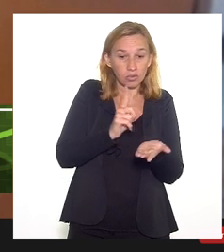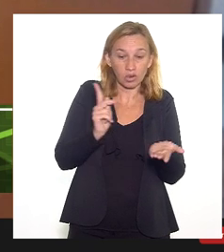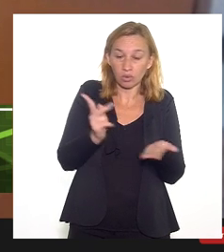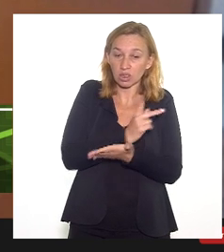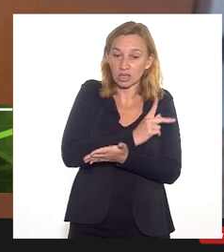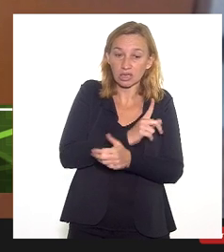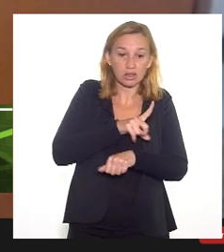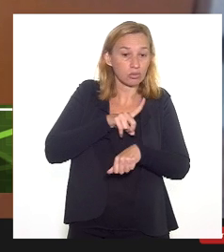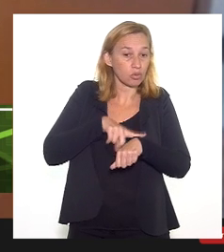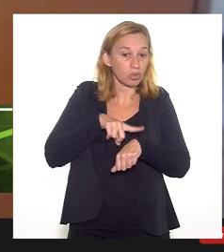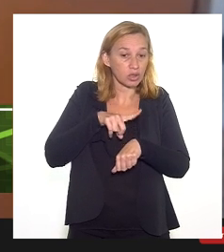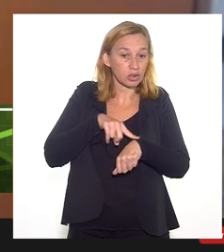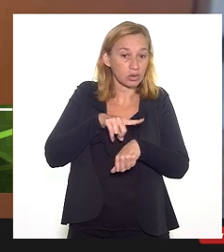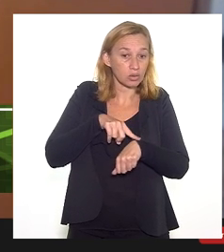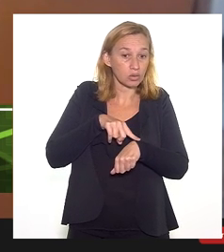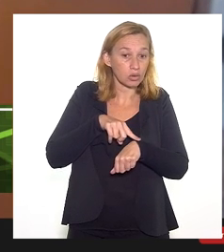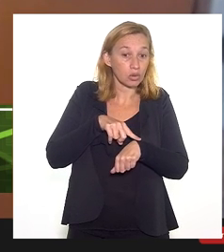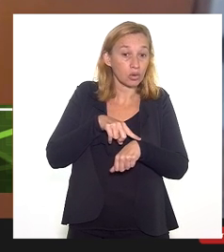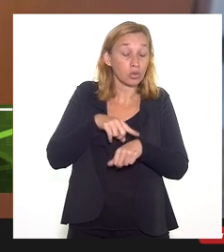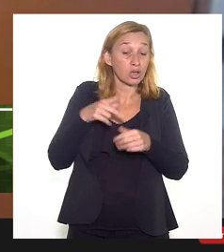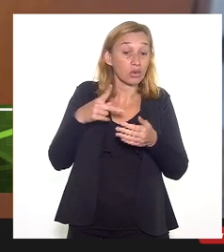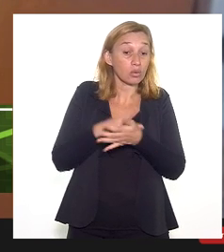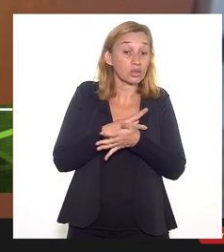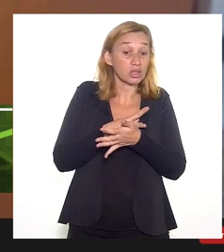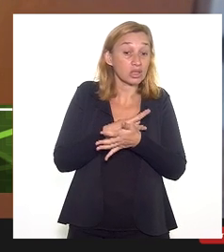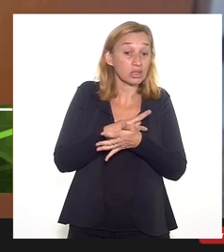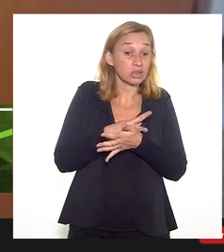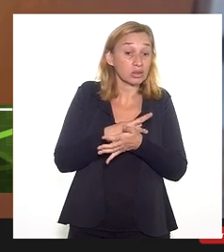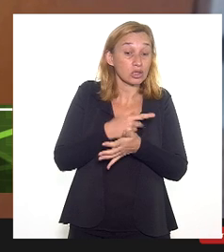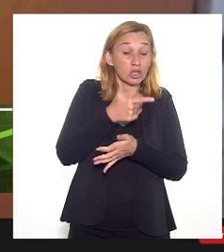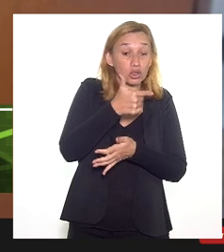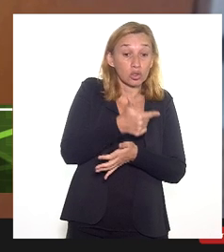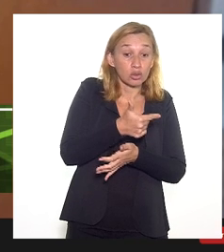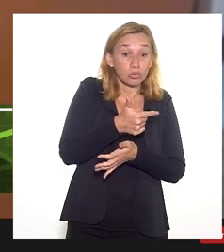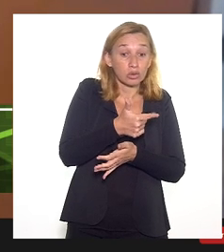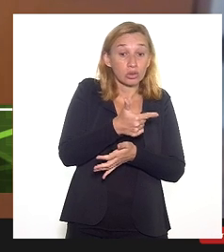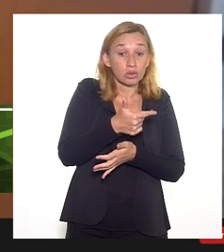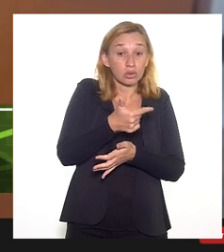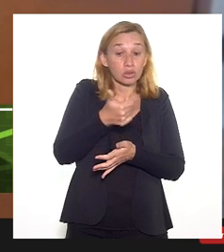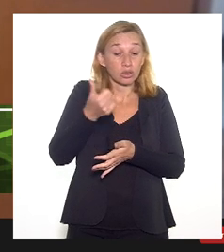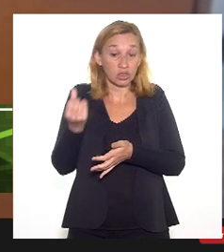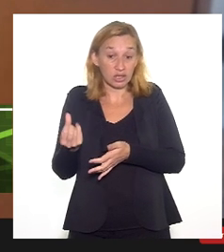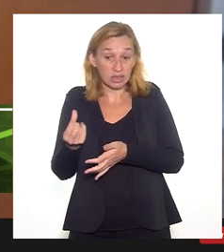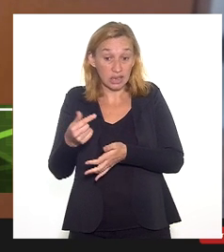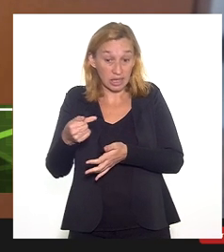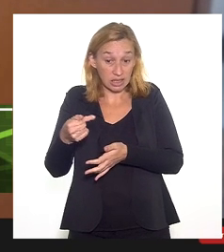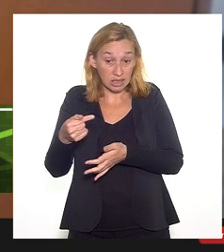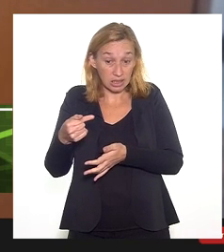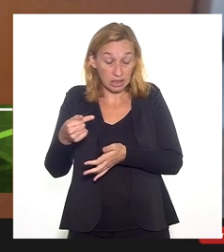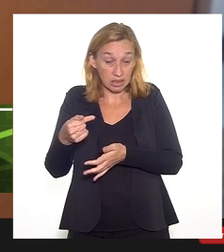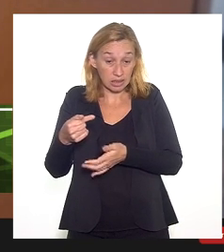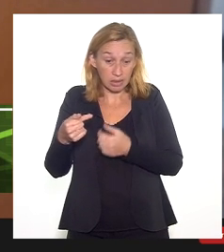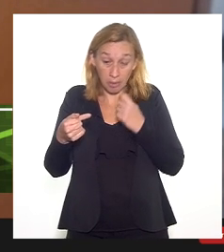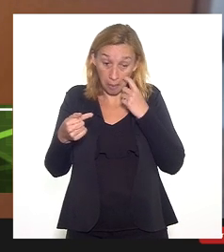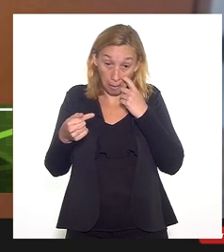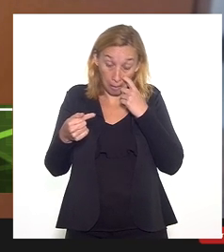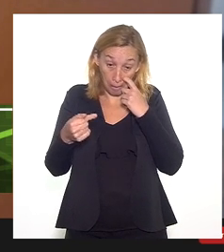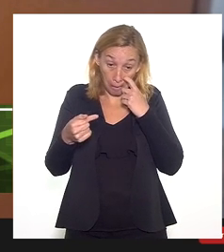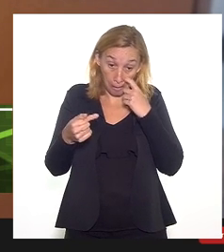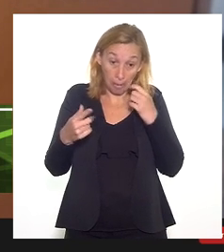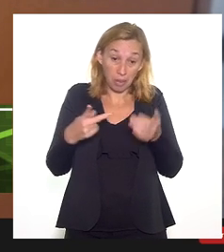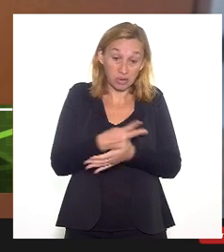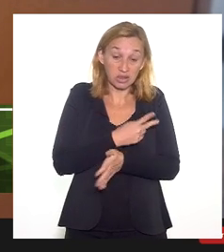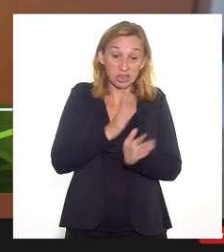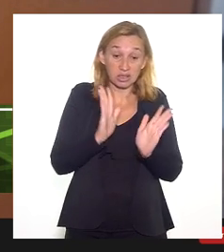nesse momento aquilo que ocorreu em 2017 e que está